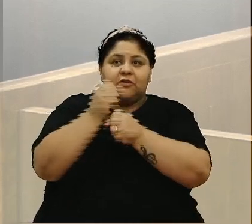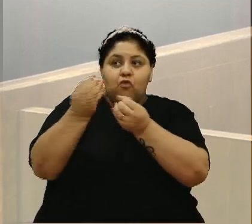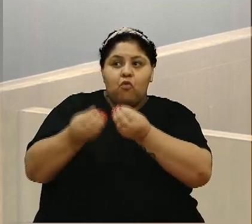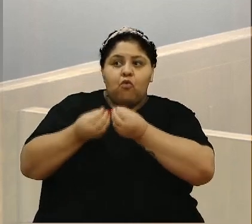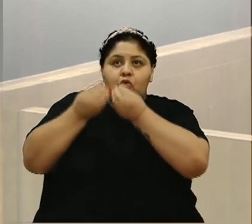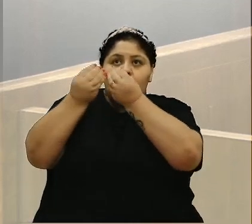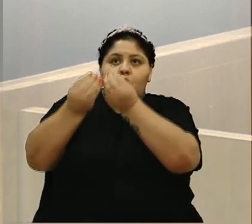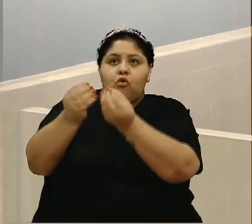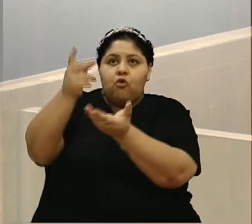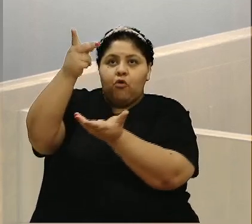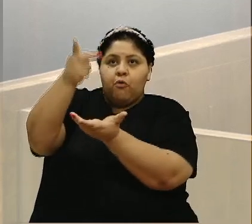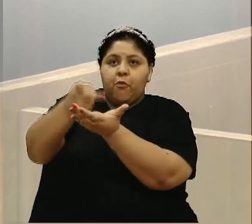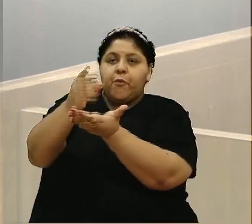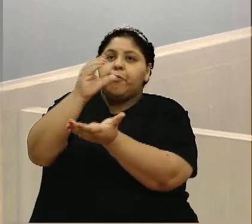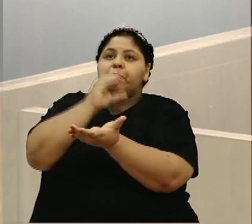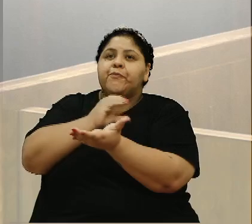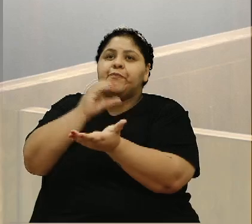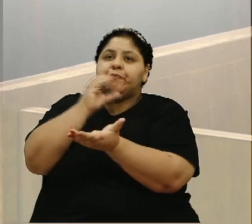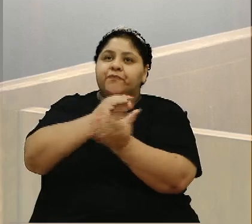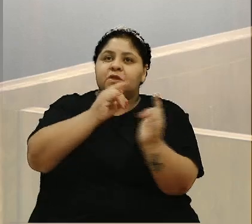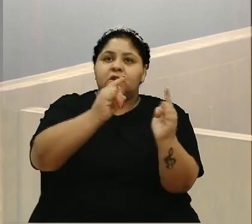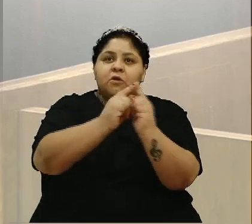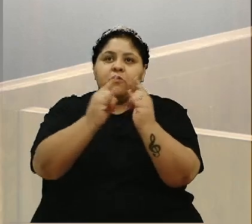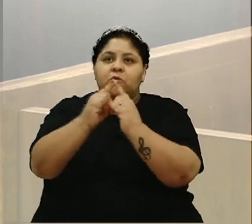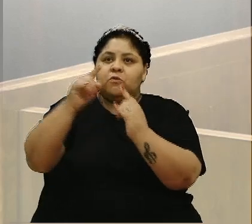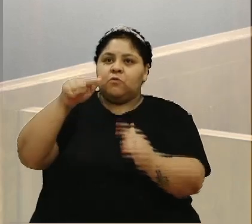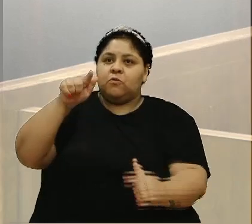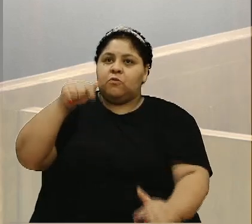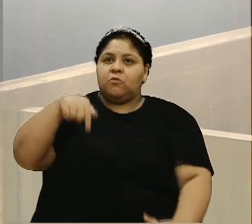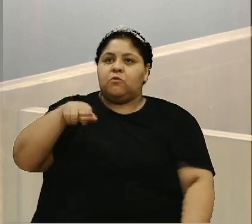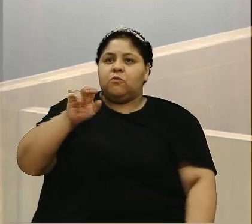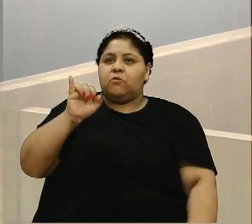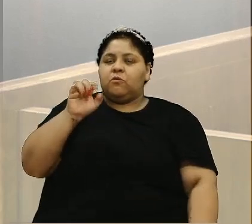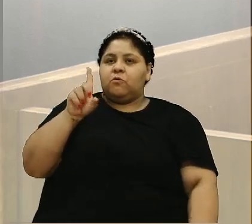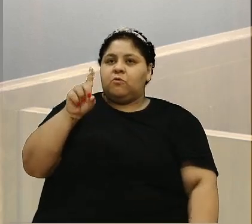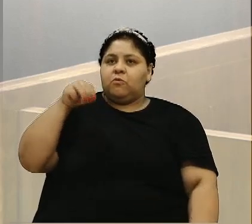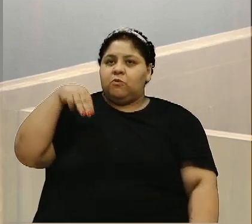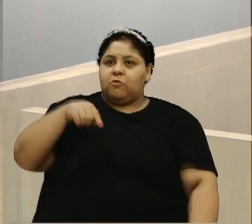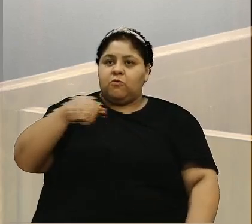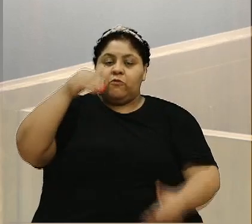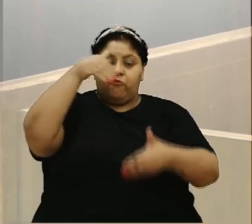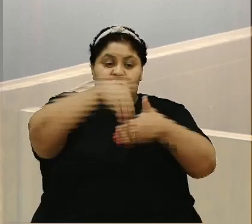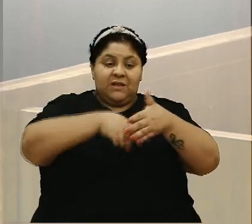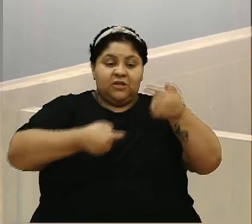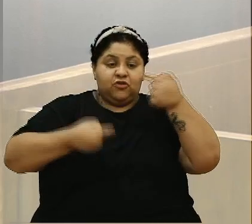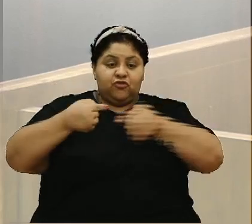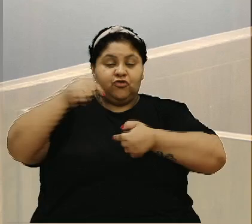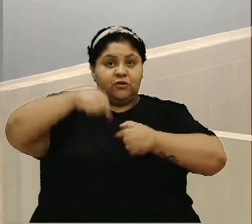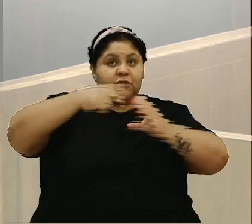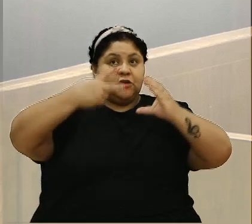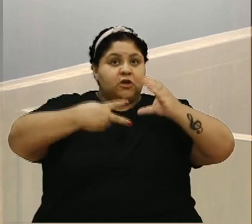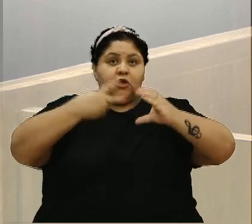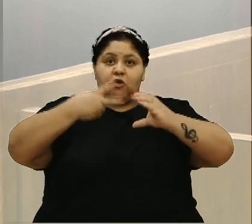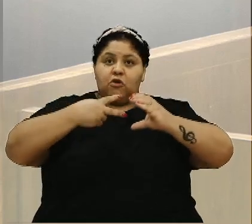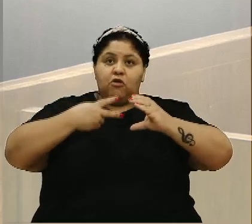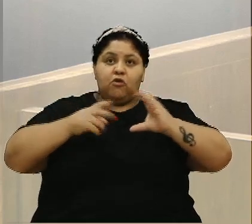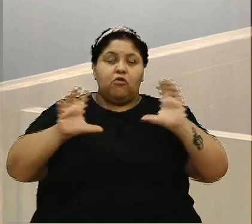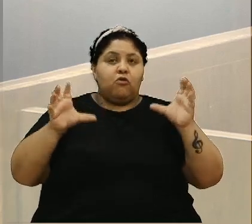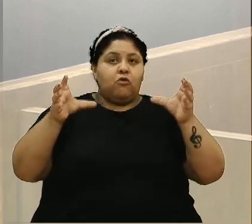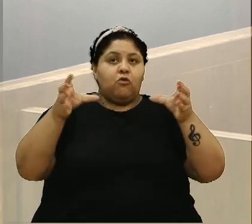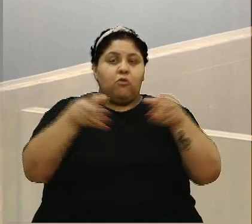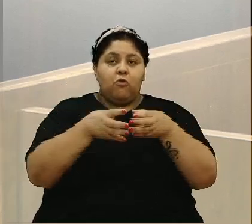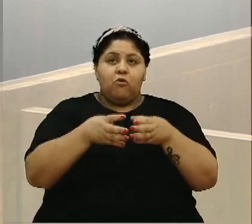entregar o Prêmio Caxias ao Instituto Quindim, votado e discutido aqui nessa Câmara por unanimidade. O